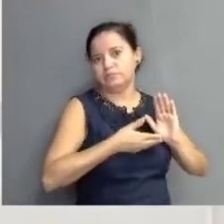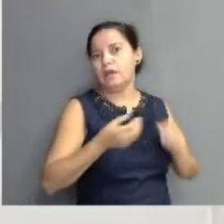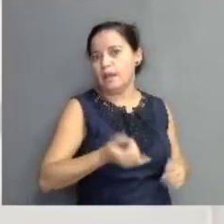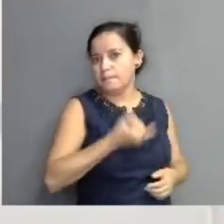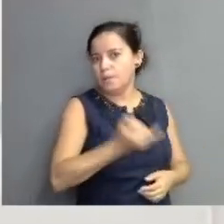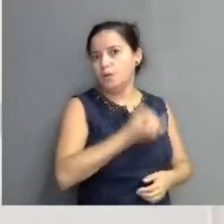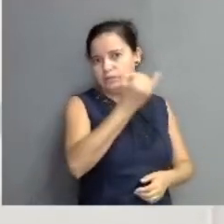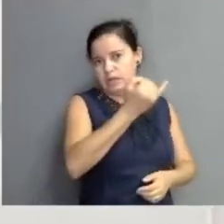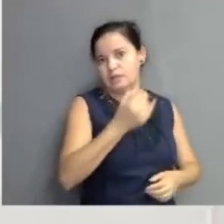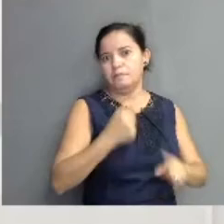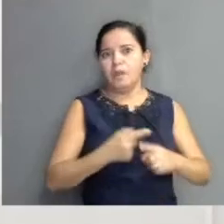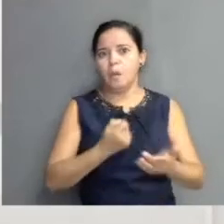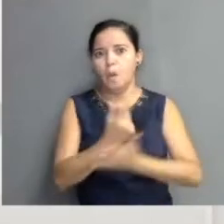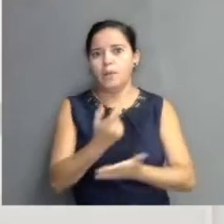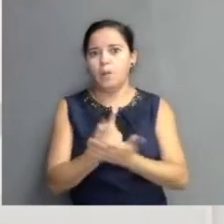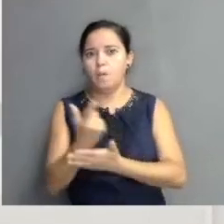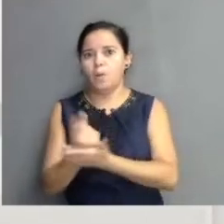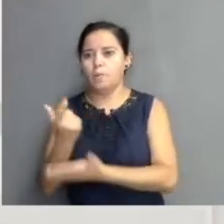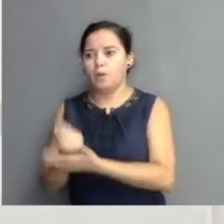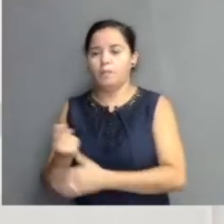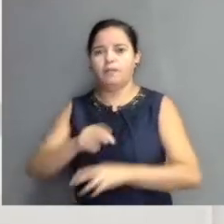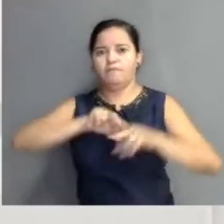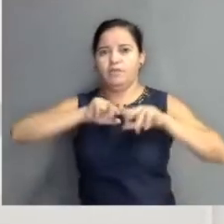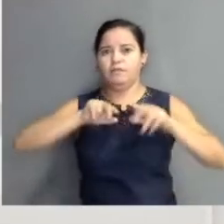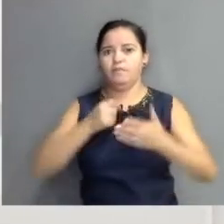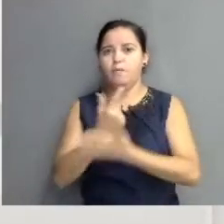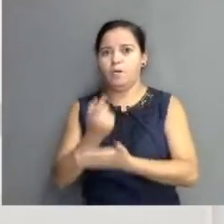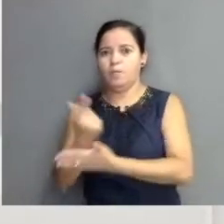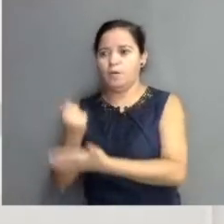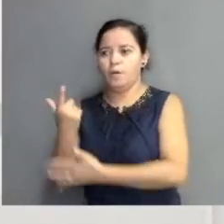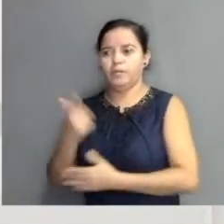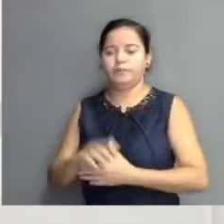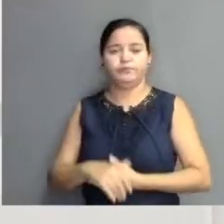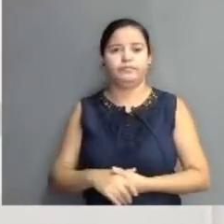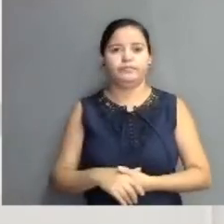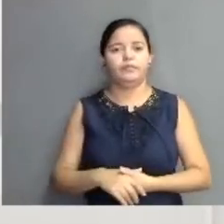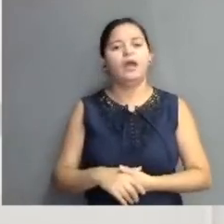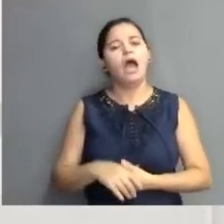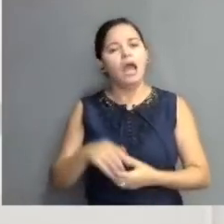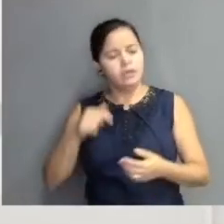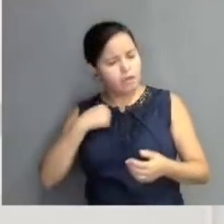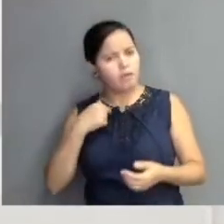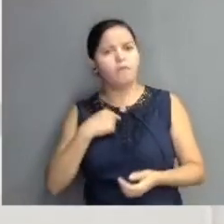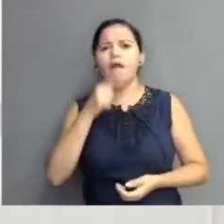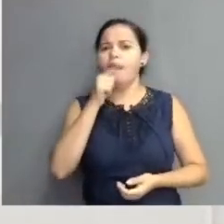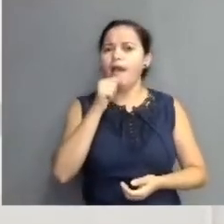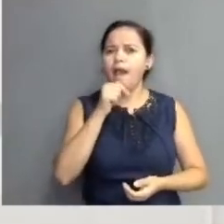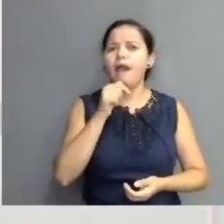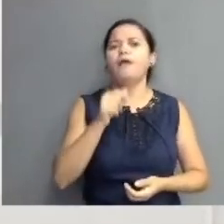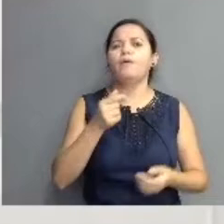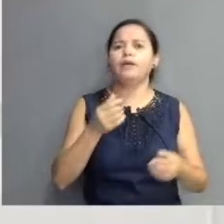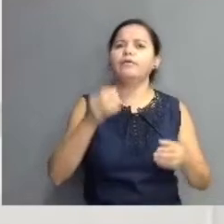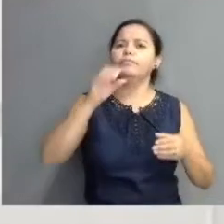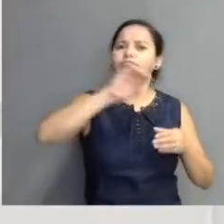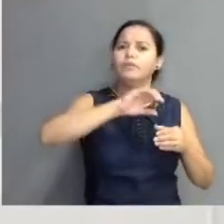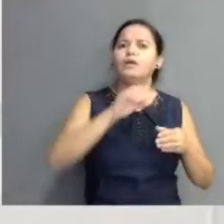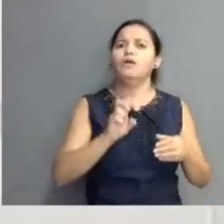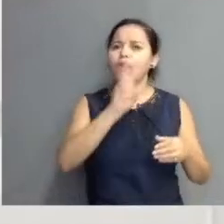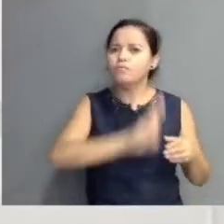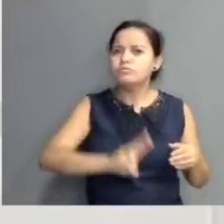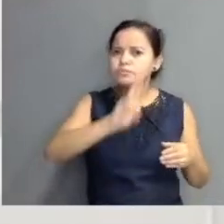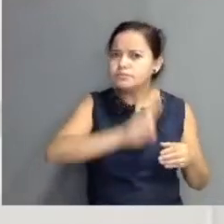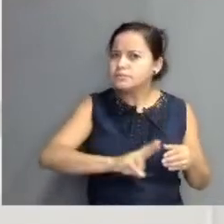gente consumir. Ó, eu compro uma garrafinha dessa, ó, e vou lá, periodicamente eu encho, isso vai também impactar também, ó, o meu